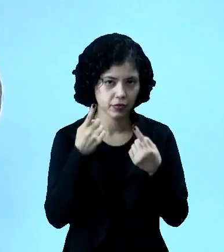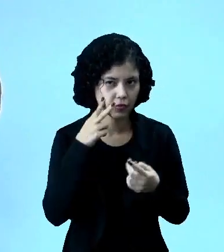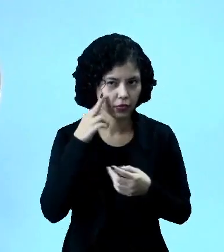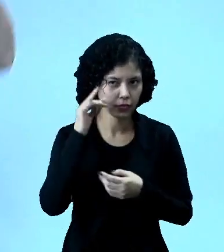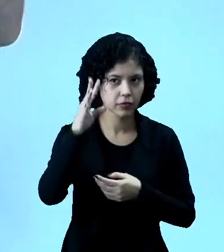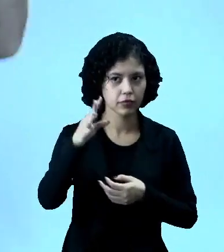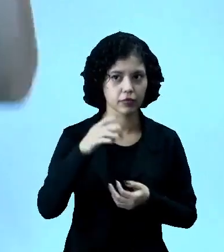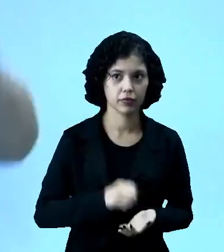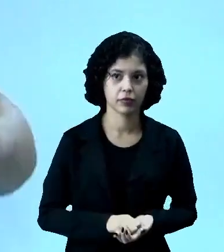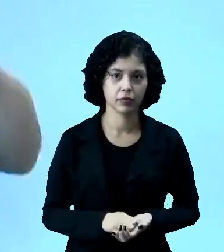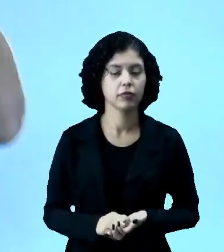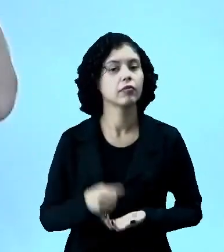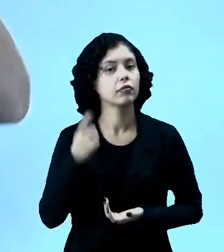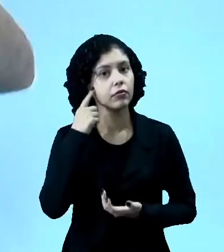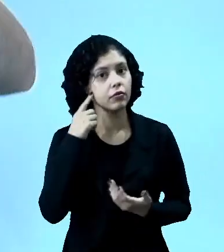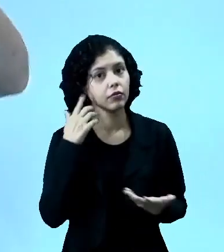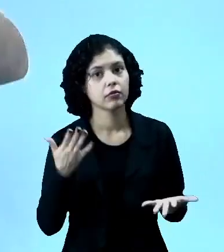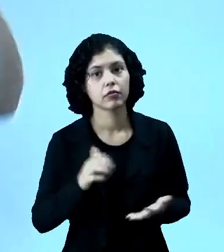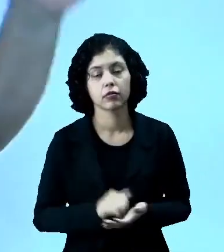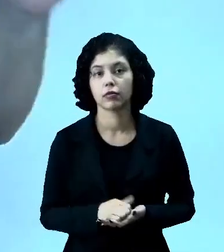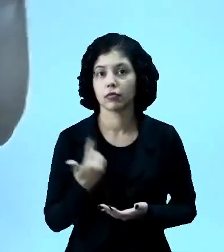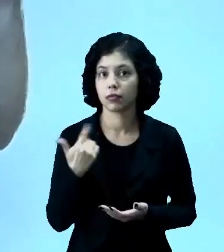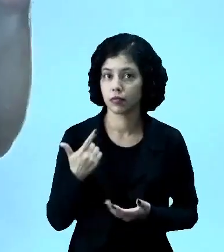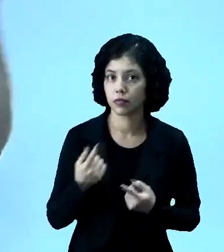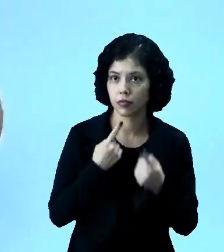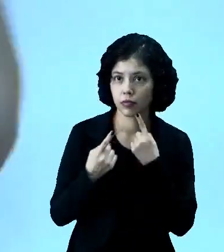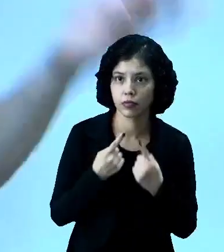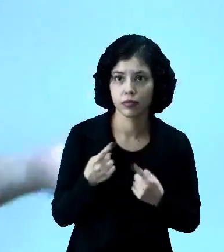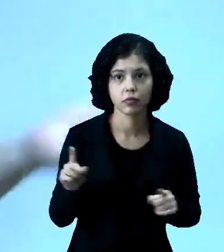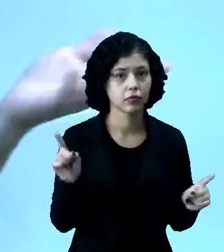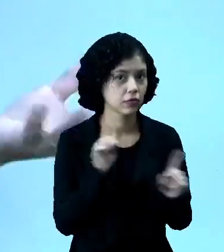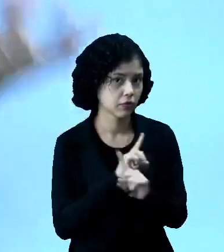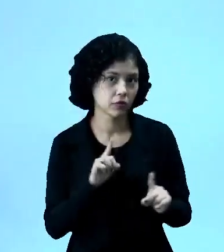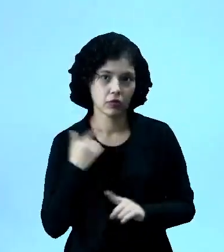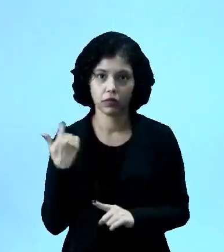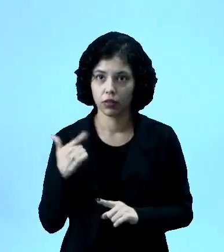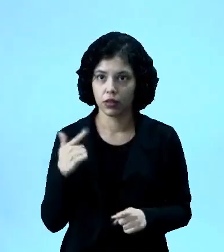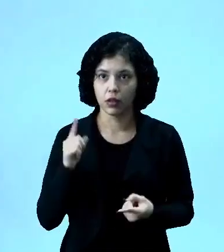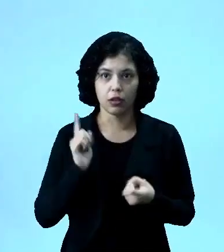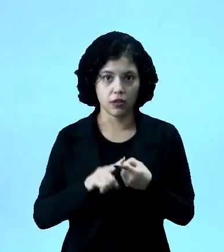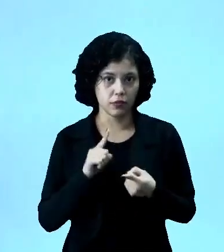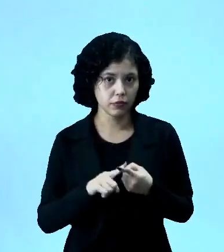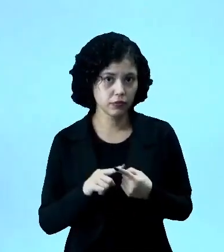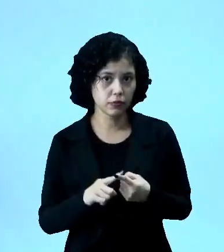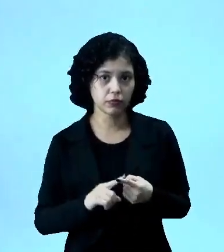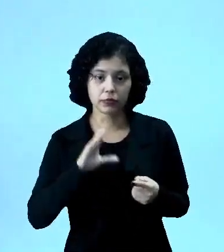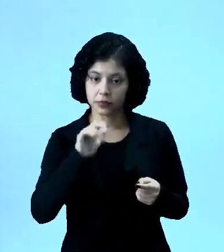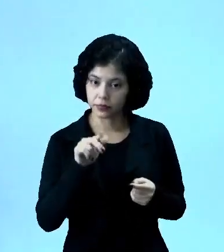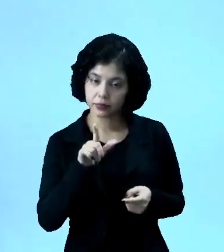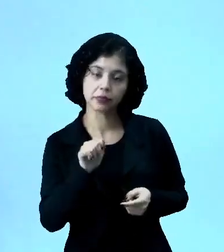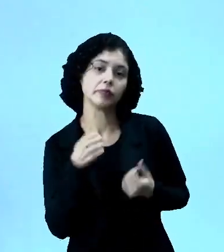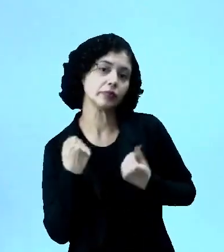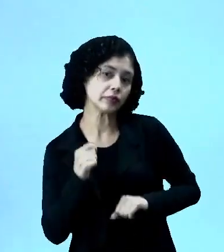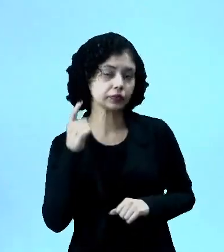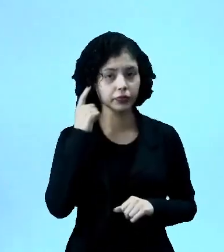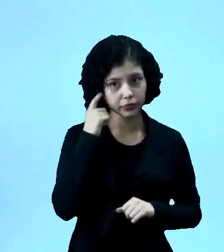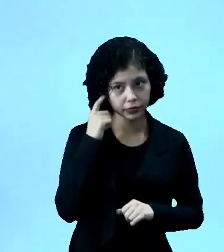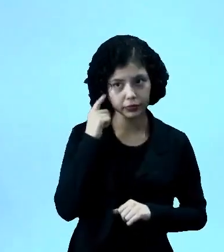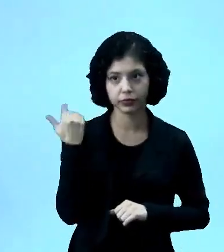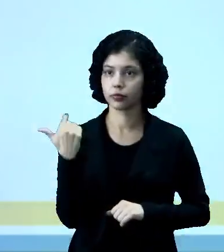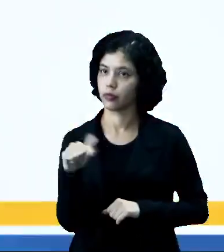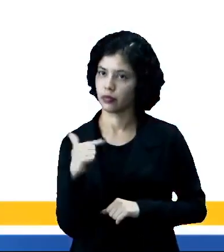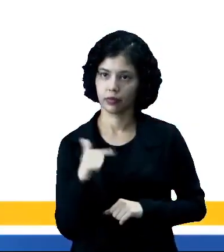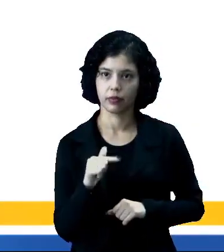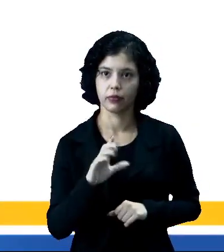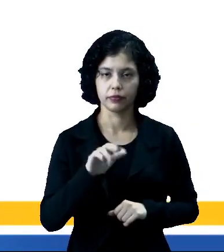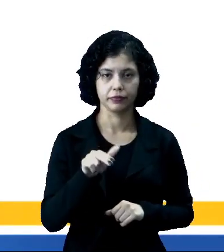deixa eu ver, já sei o que é que você está pensando. Temos uma comunicação. Não, não temos, porque precisamos de um canal, né? E o pensamento não